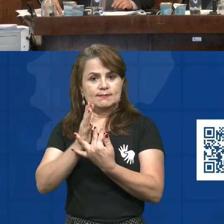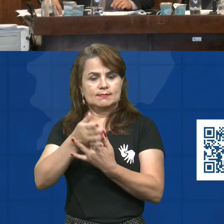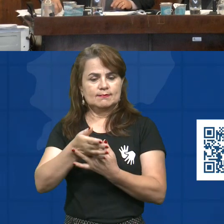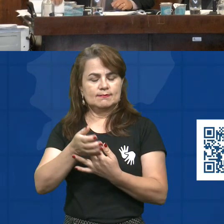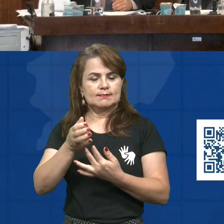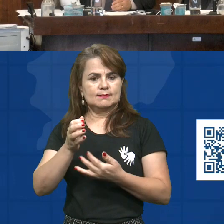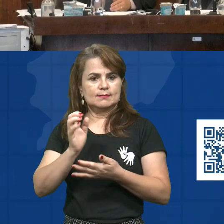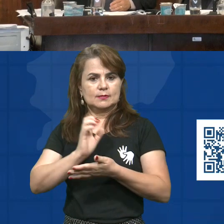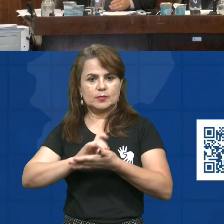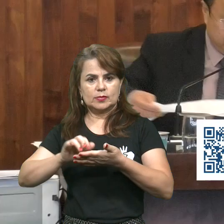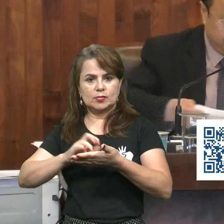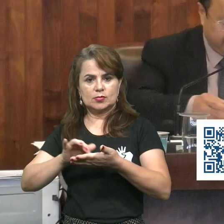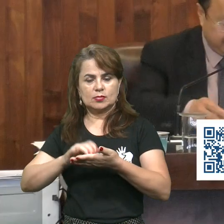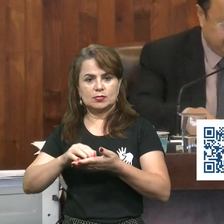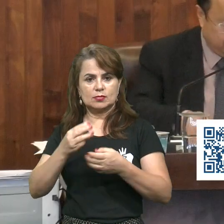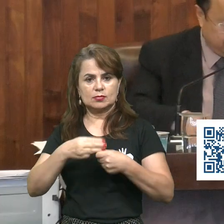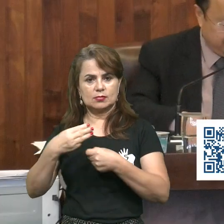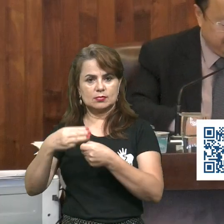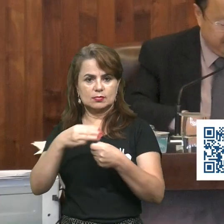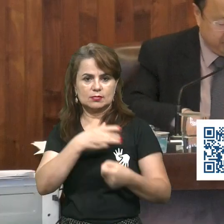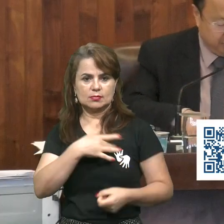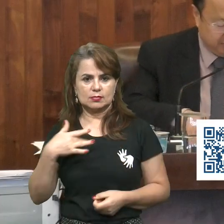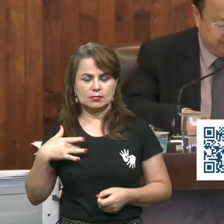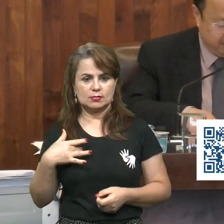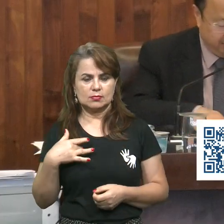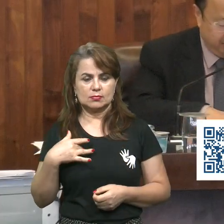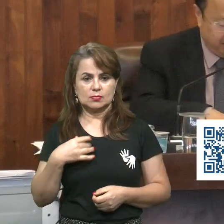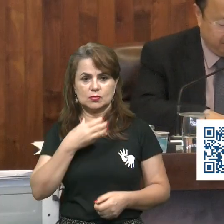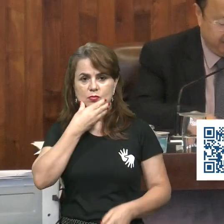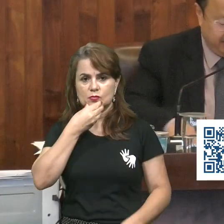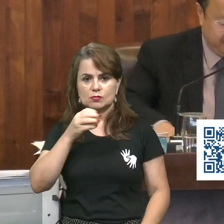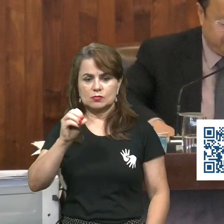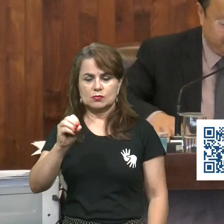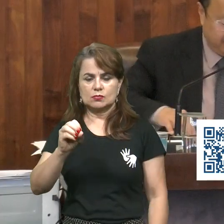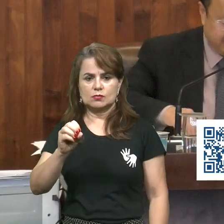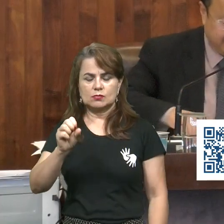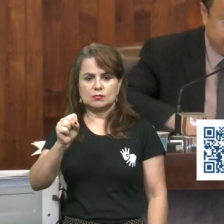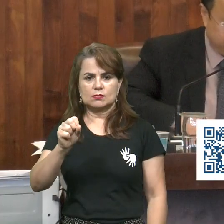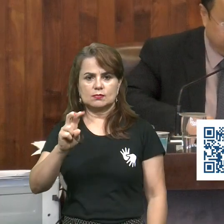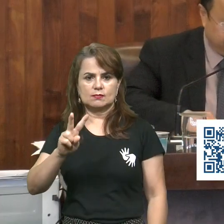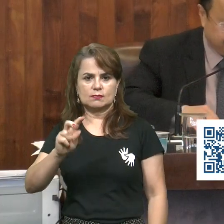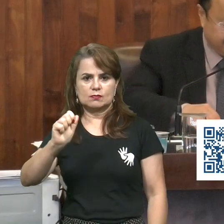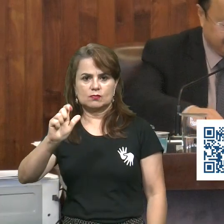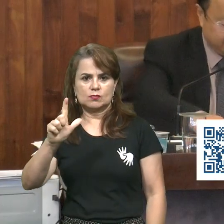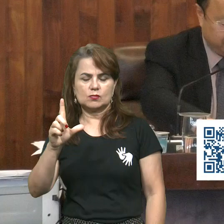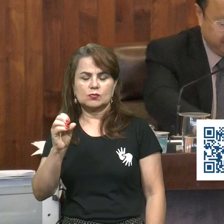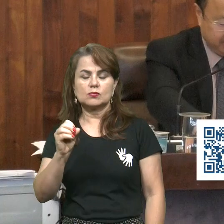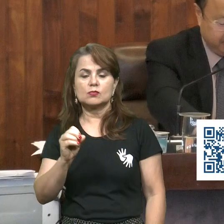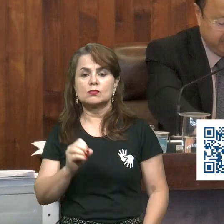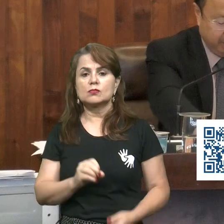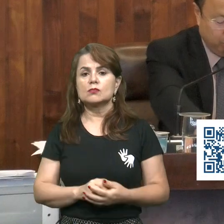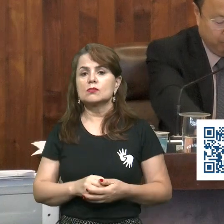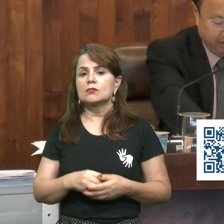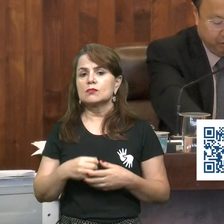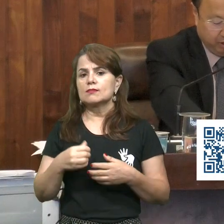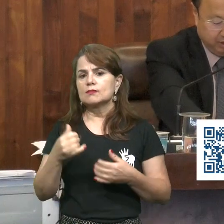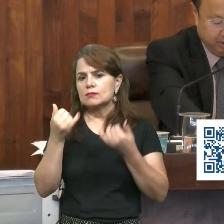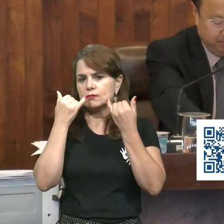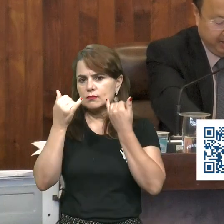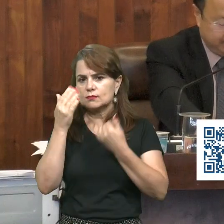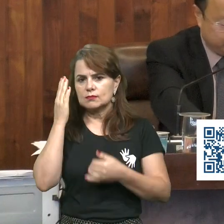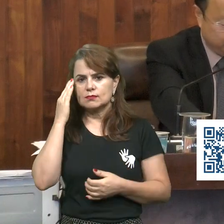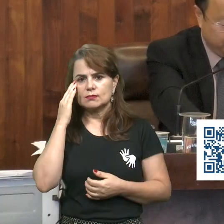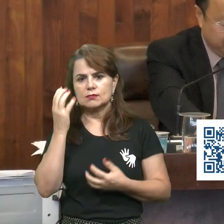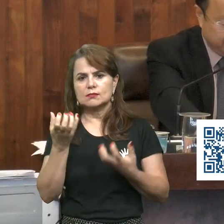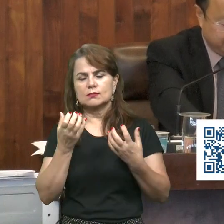secretário municipal da saúde, senhor Oswaldo Ferrioli Pereira, informar esclarecimento a essa casa sobre o atendimento da UPA Norte